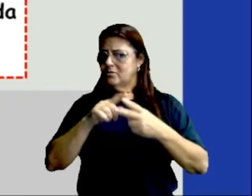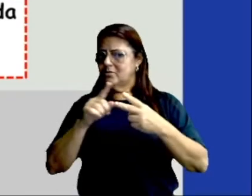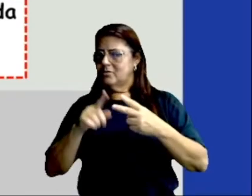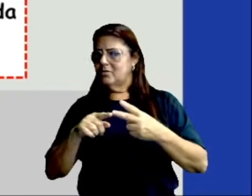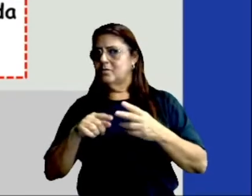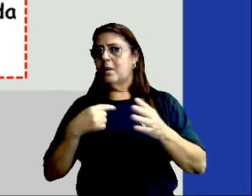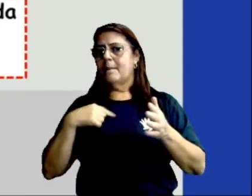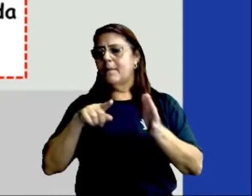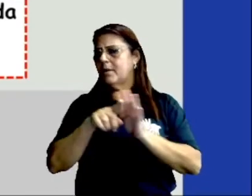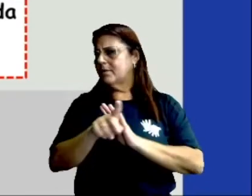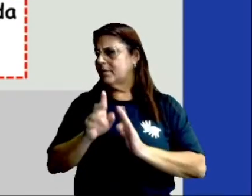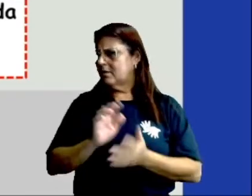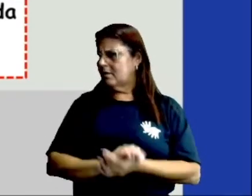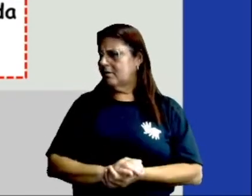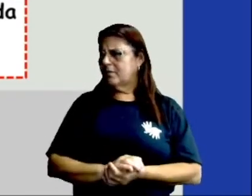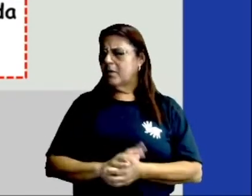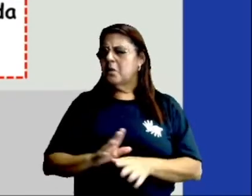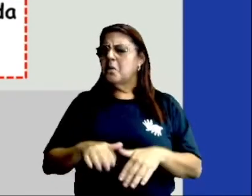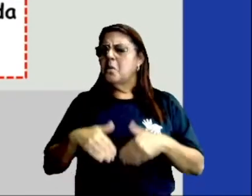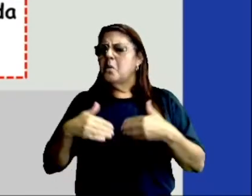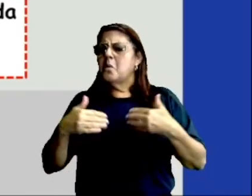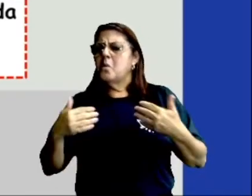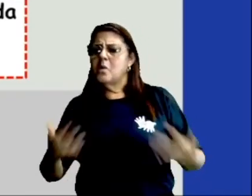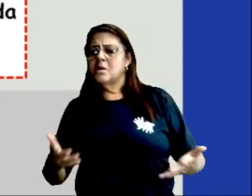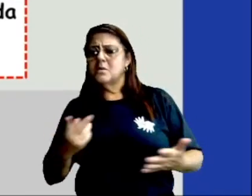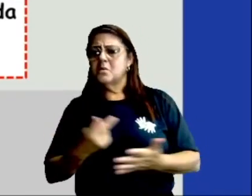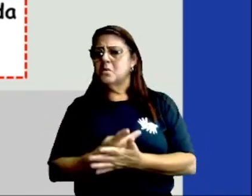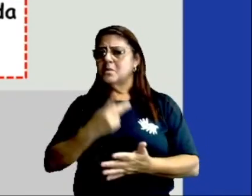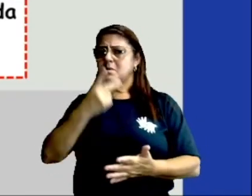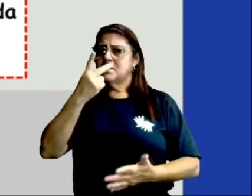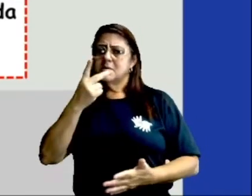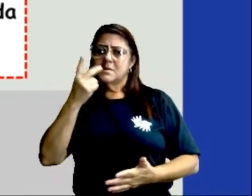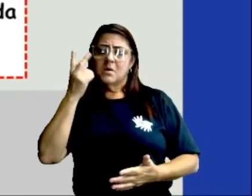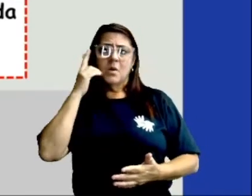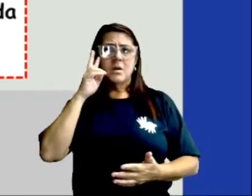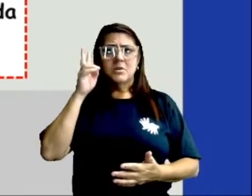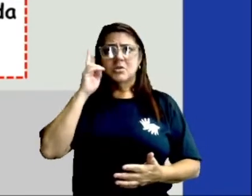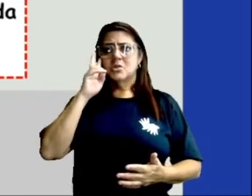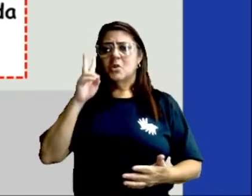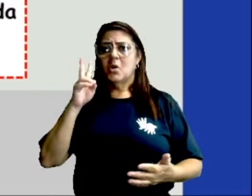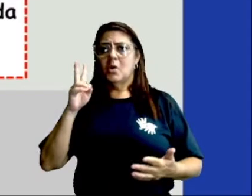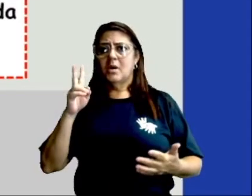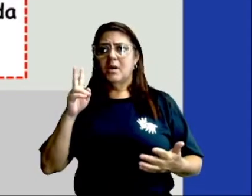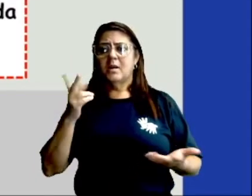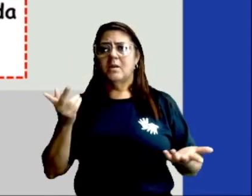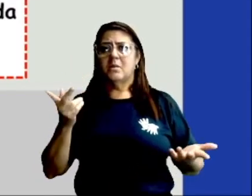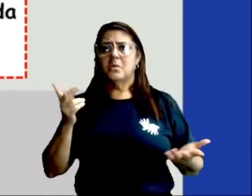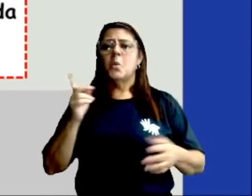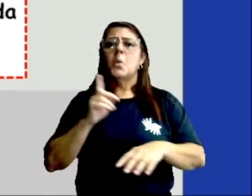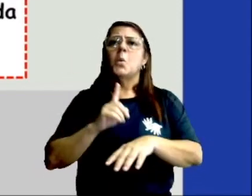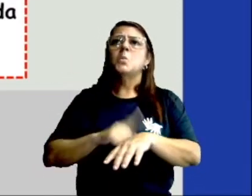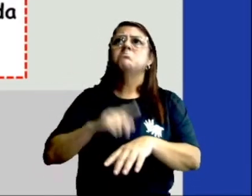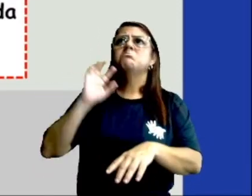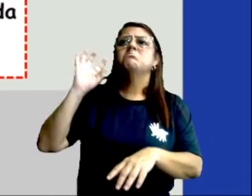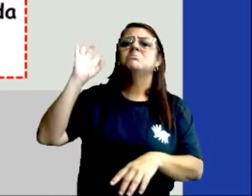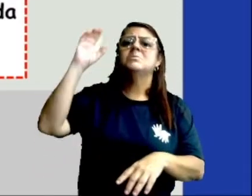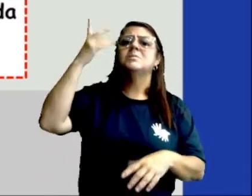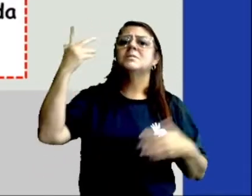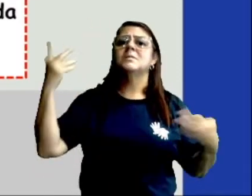Mais uma perguntinha. E quando aconteceram os fatos dessa história? Foi quando? Em relação ao tempo?